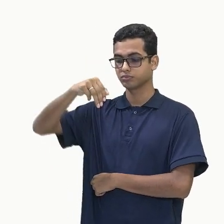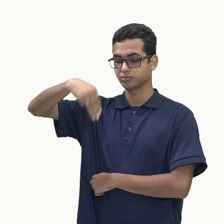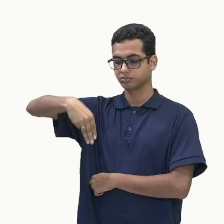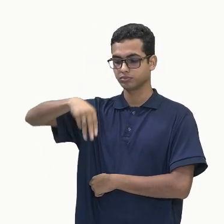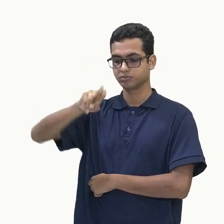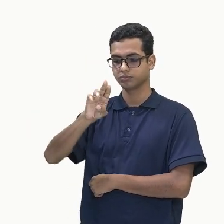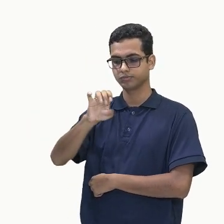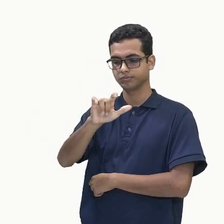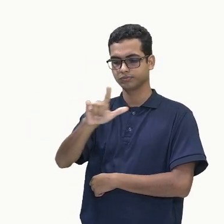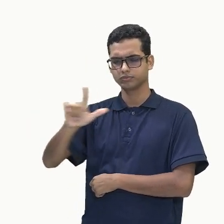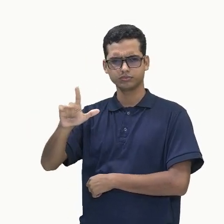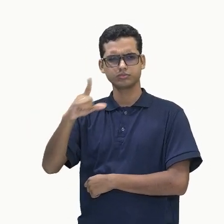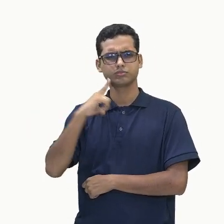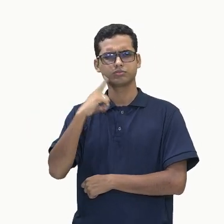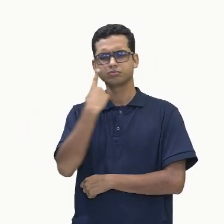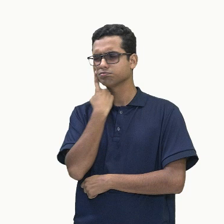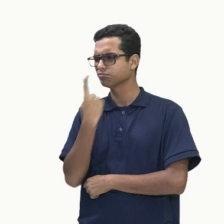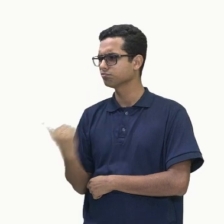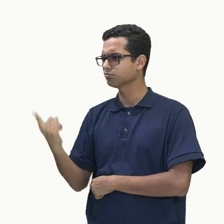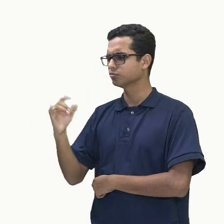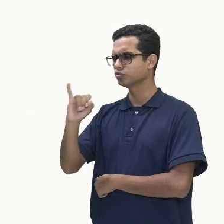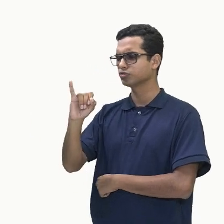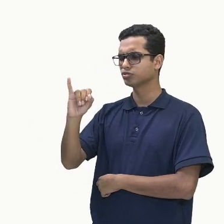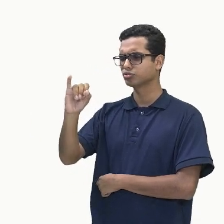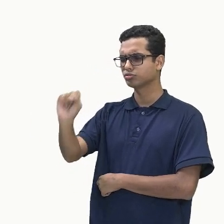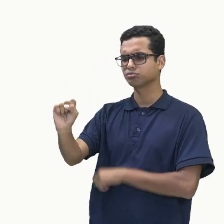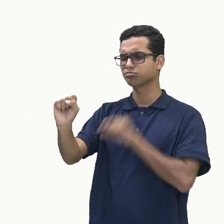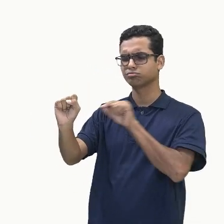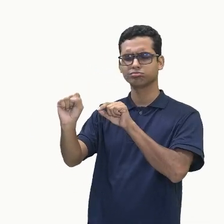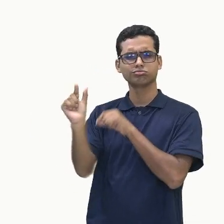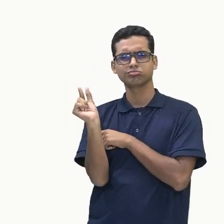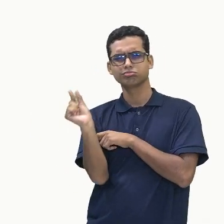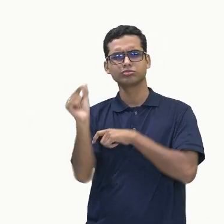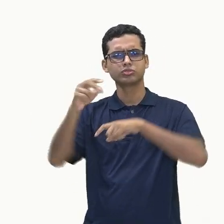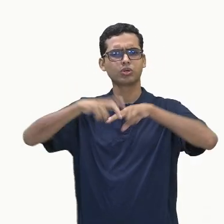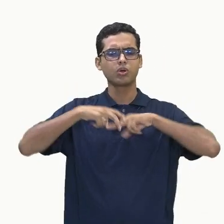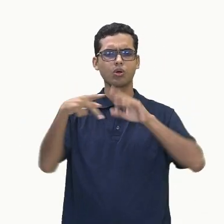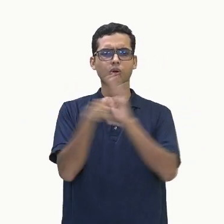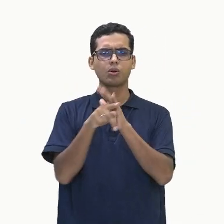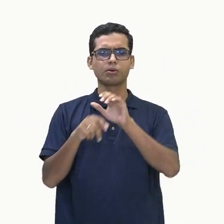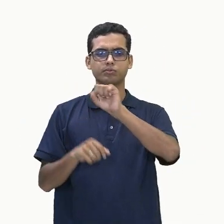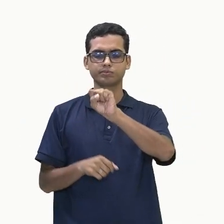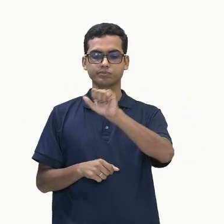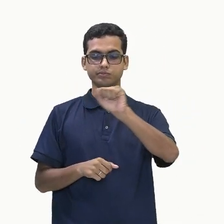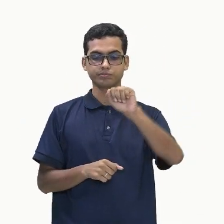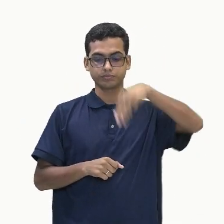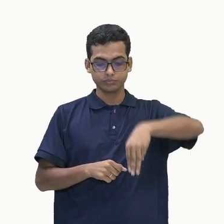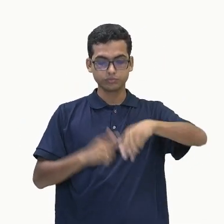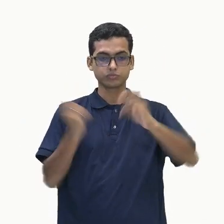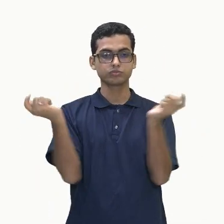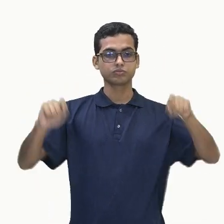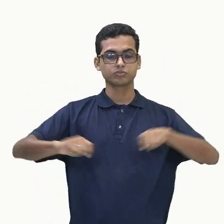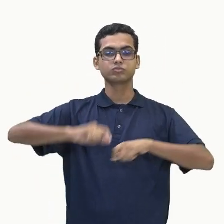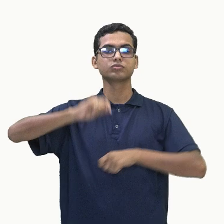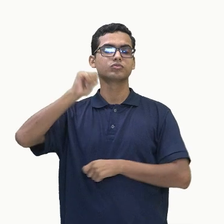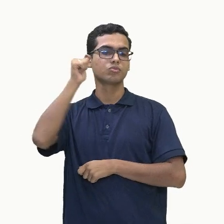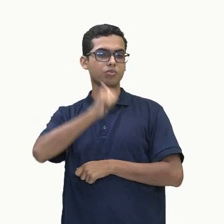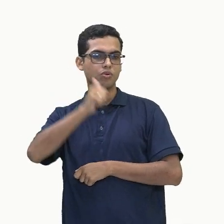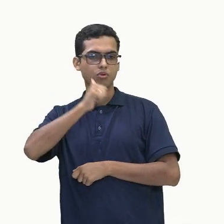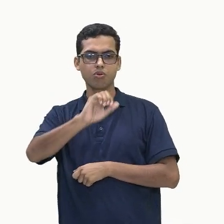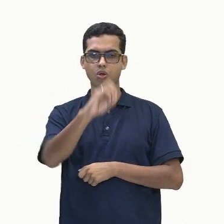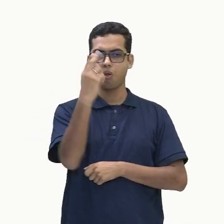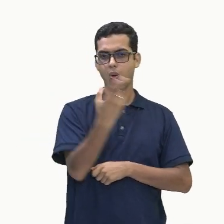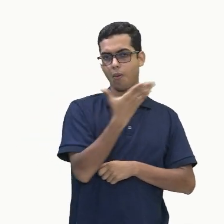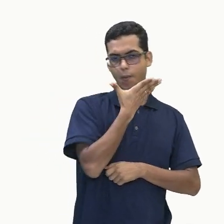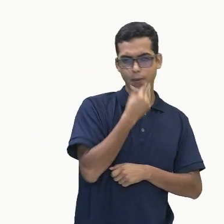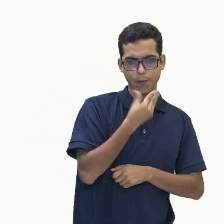o she, né? Porque o Sam, ele pode ser masculino ou feminino,